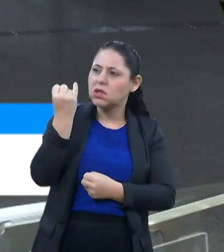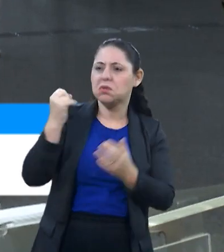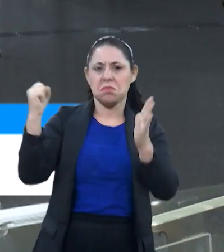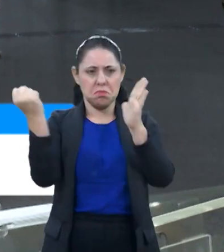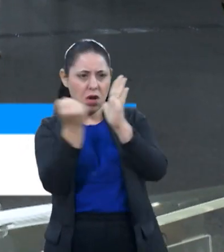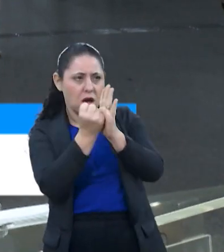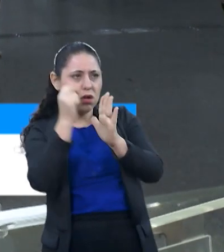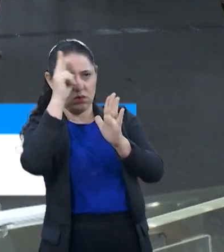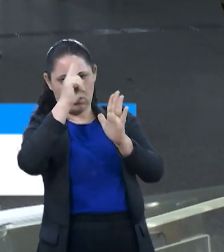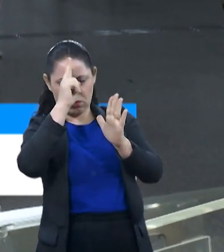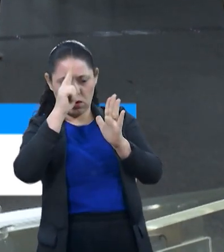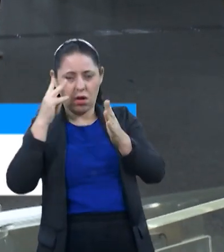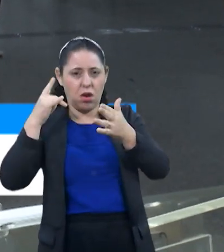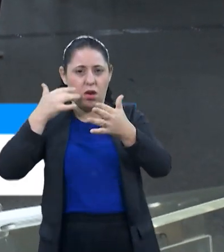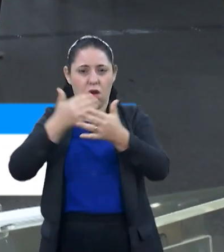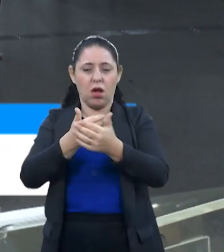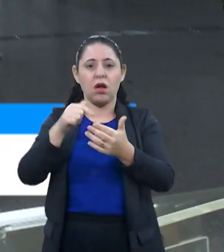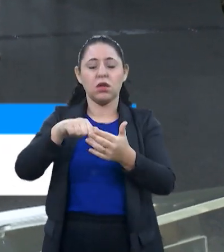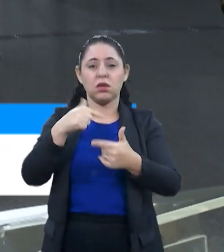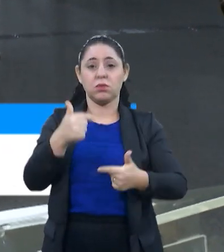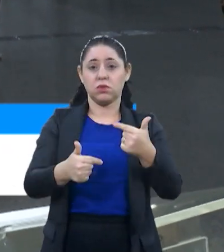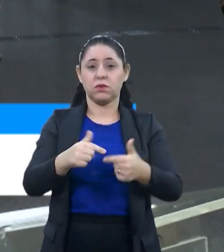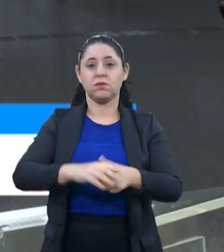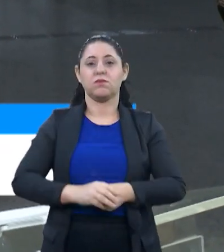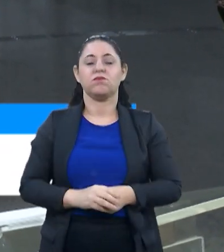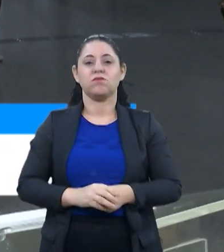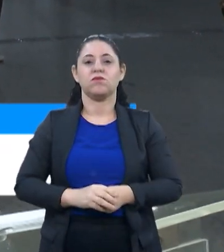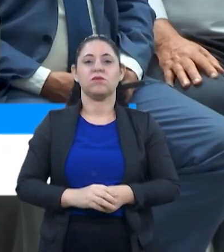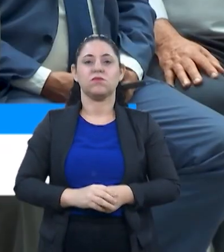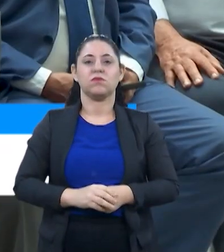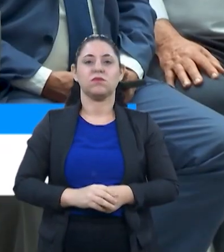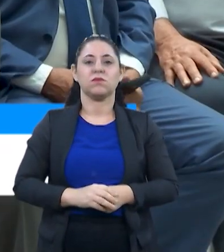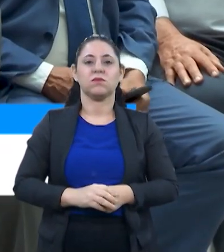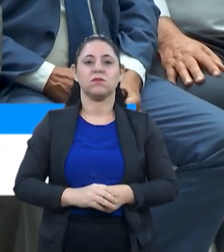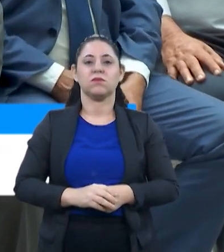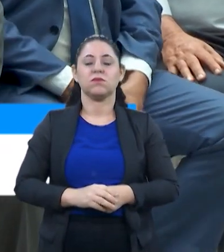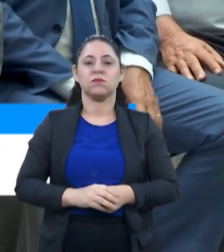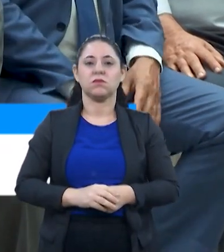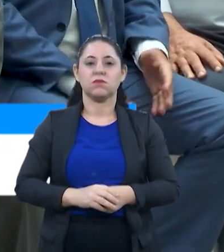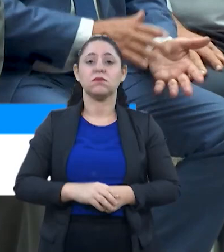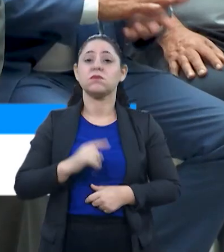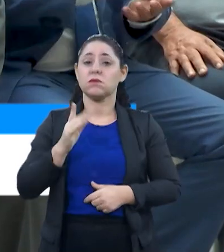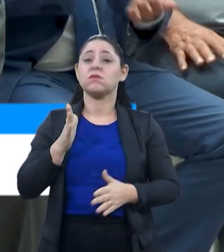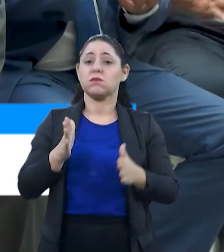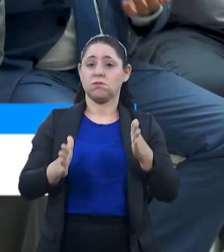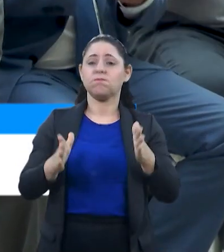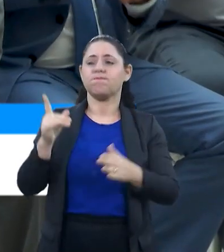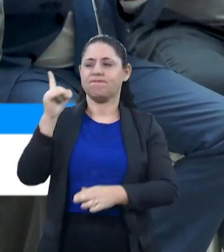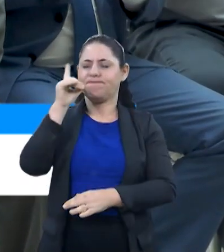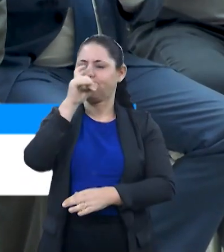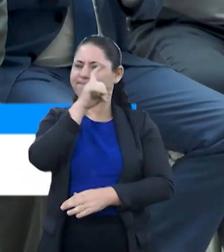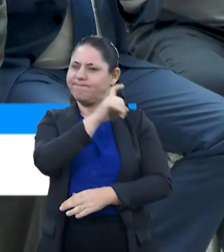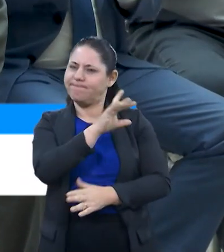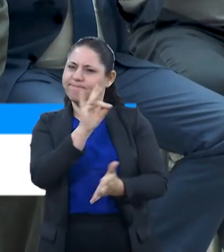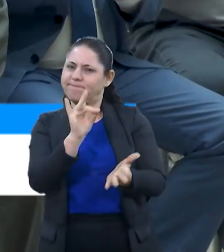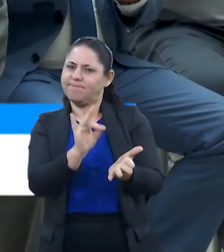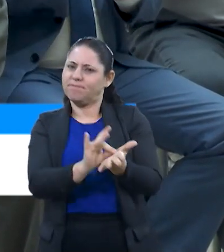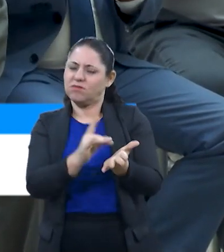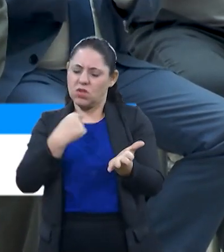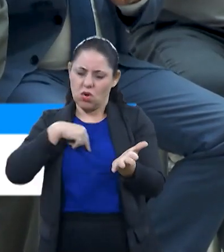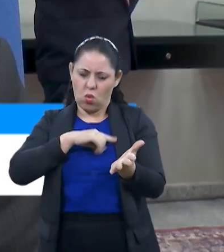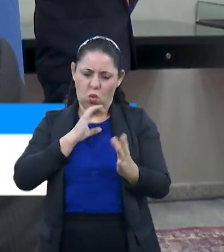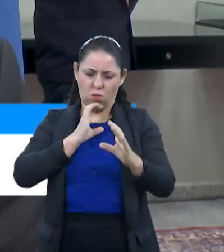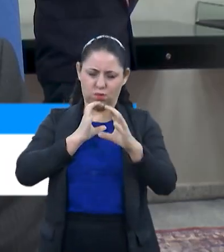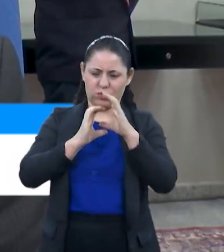Carneiro destacou a relevância do registro dos principais acontecimentos da política sul-mato-grossense. Foi realmente